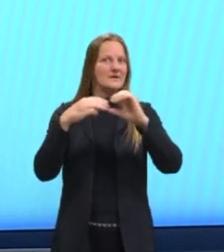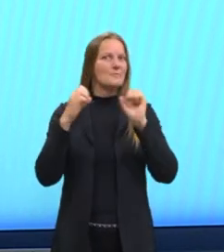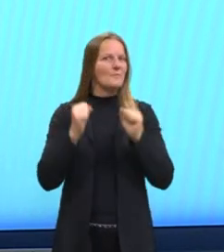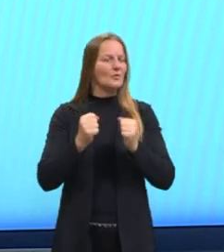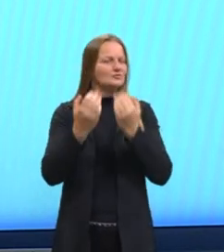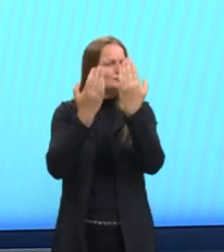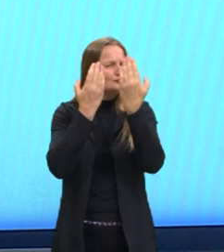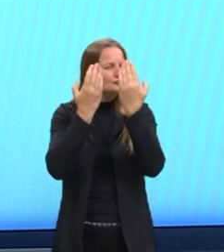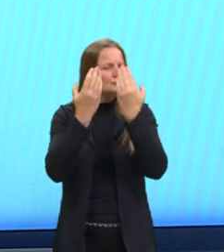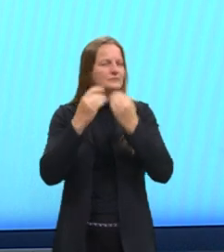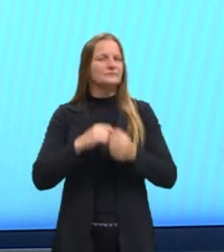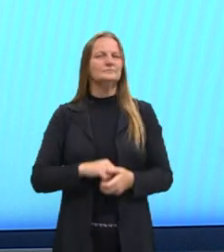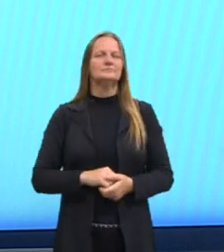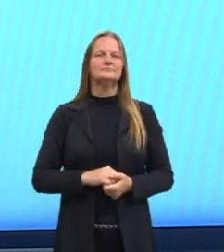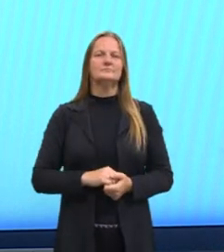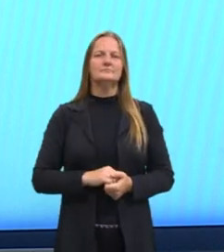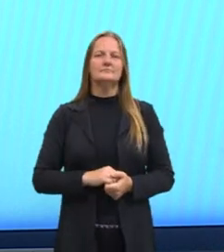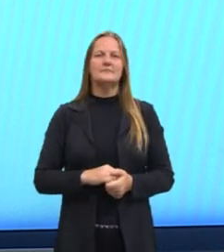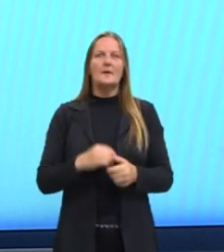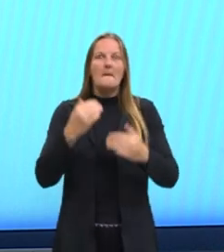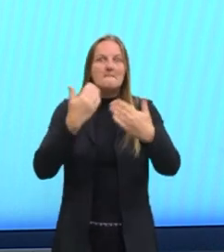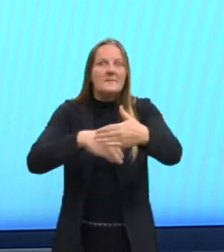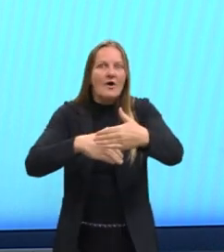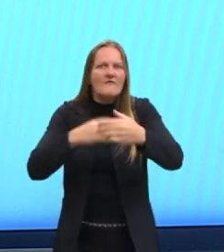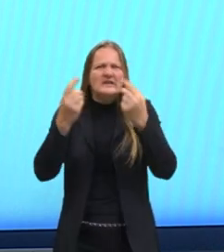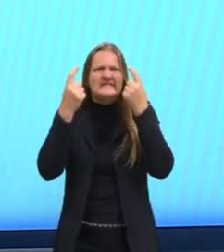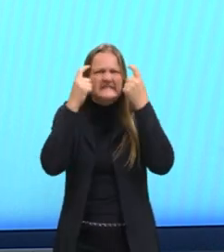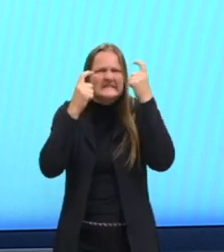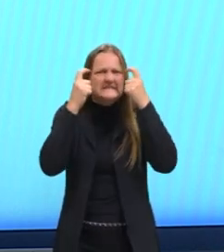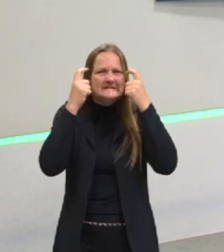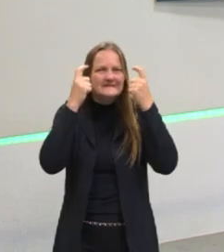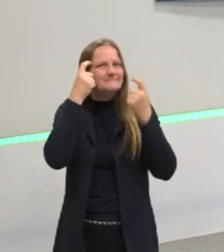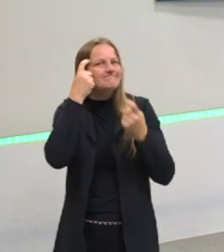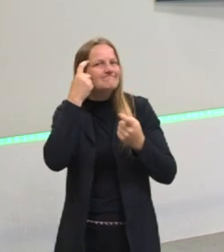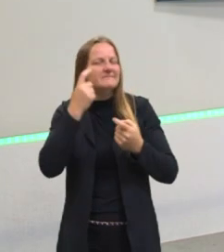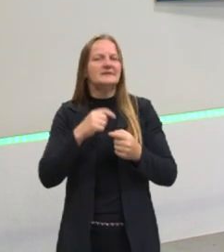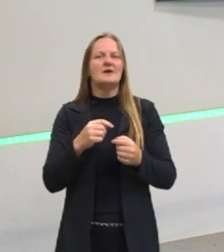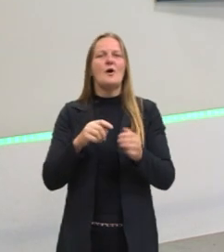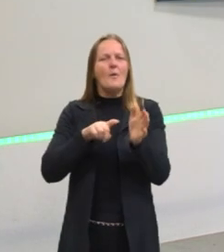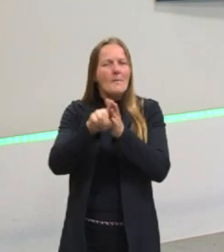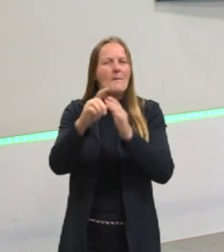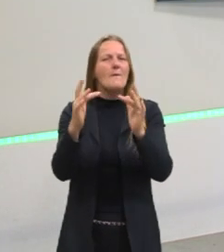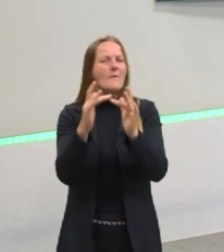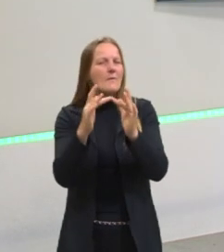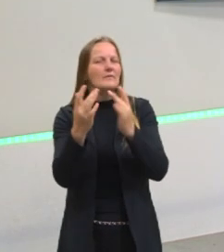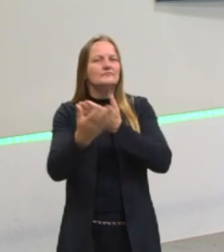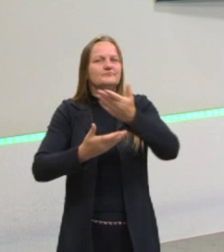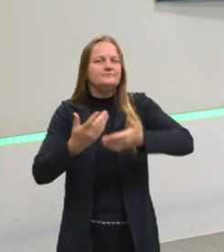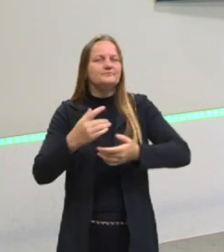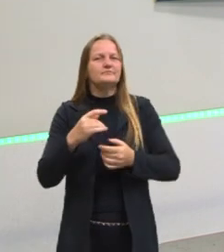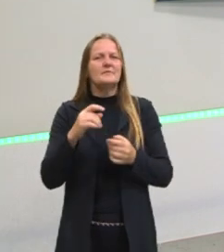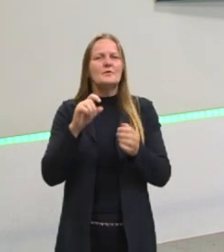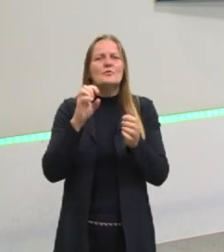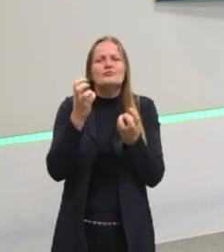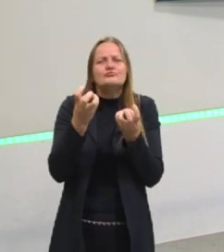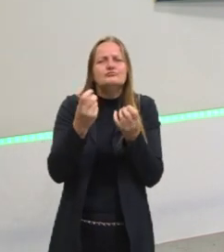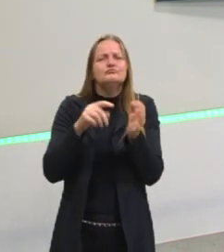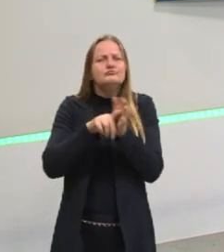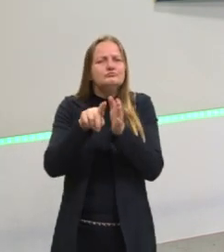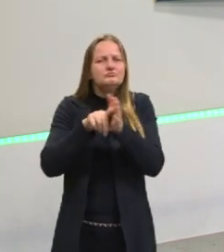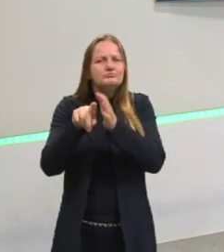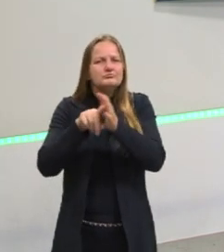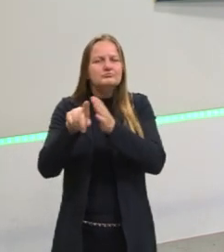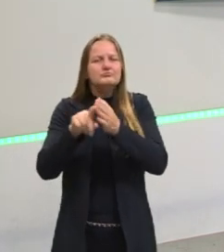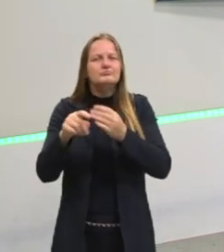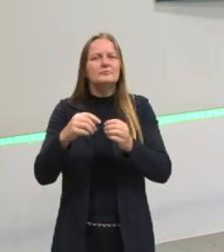dúvidas tá gritando não vão para a prova com dúvidas por favor a gritar o questão tô com